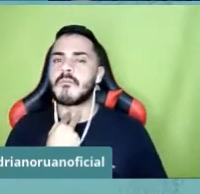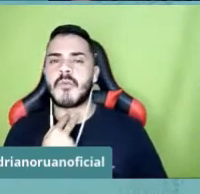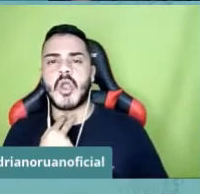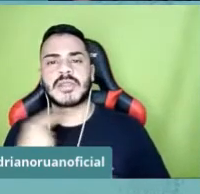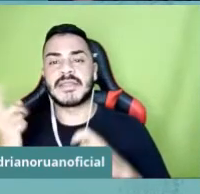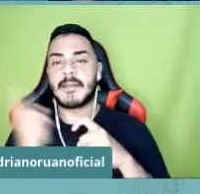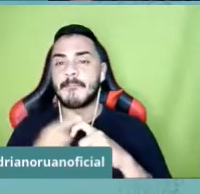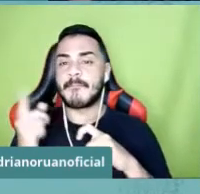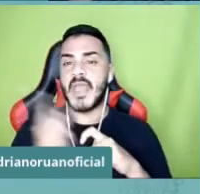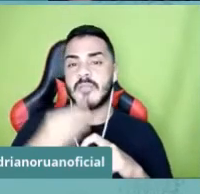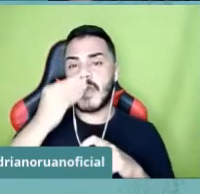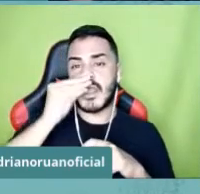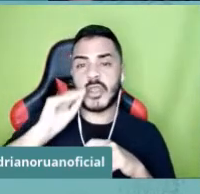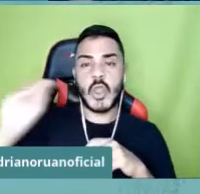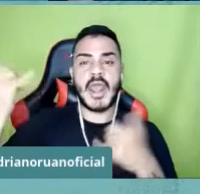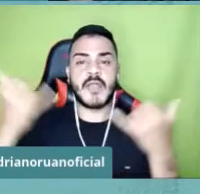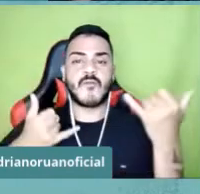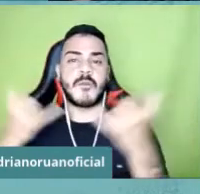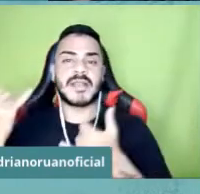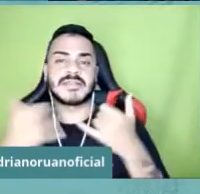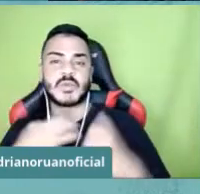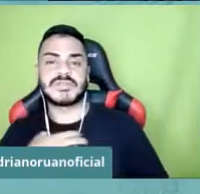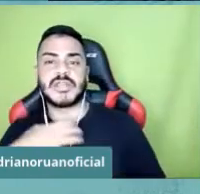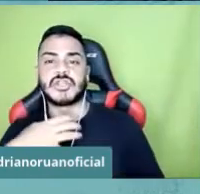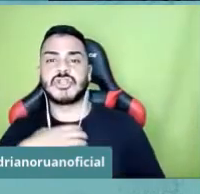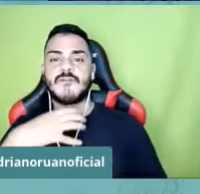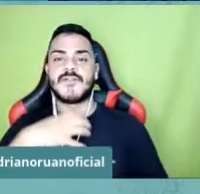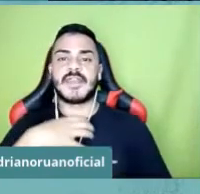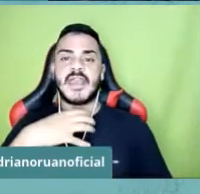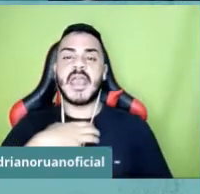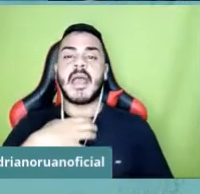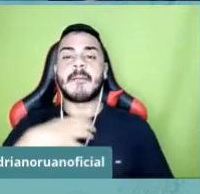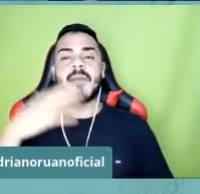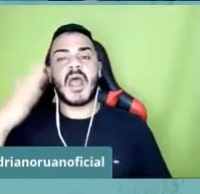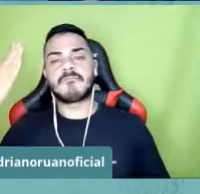para ignorar as informações científicas e para tapar os olhos para o que está acontecendo.